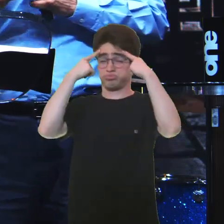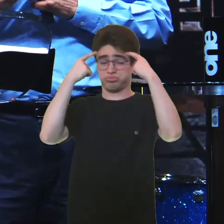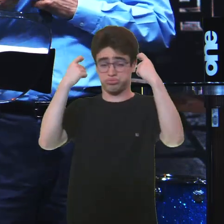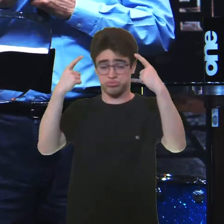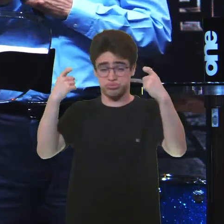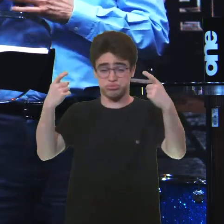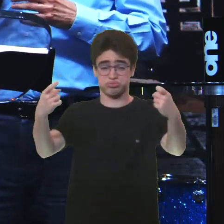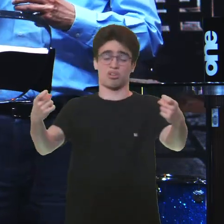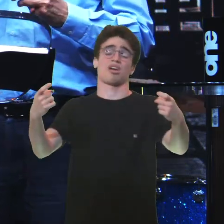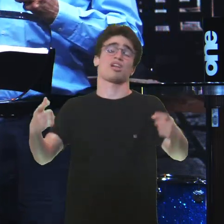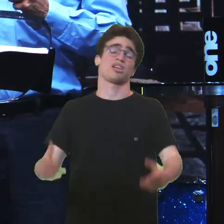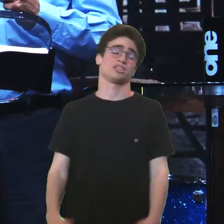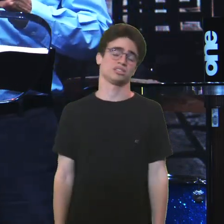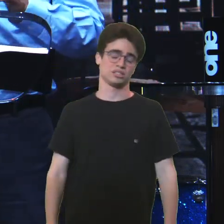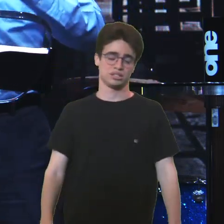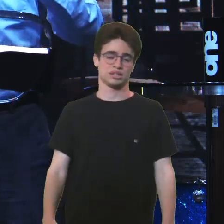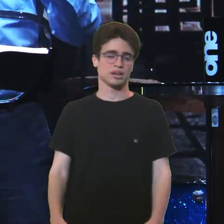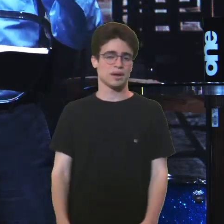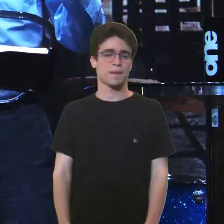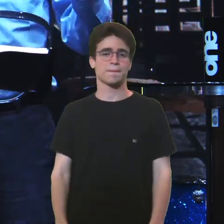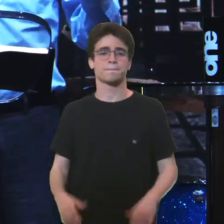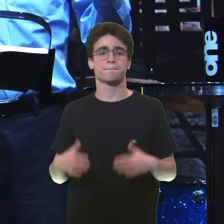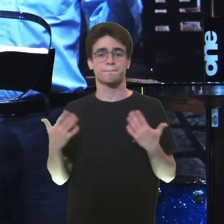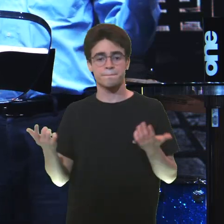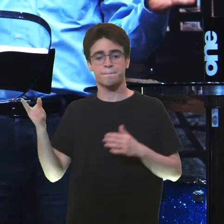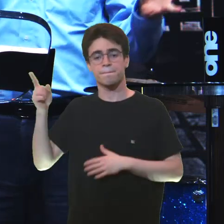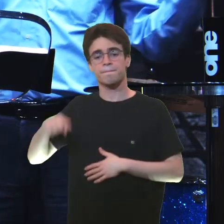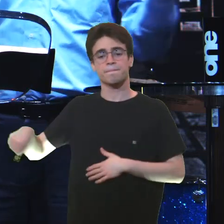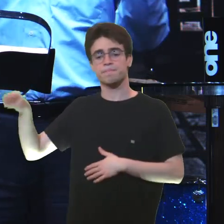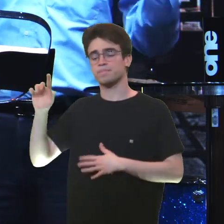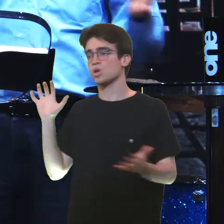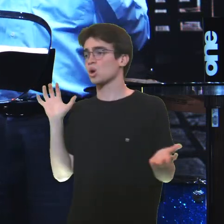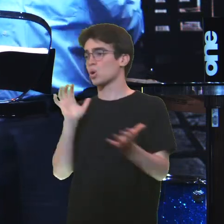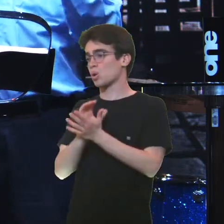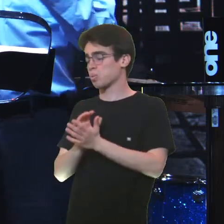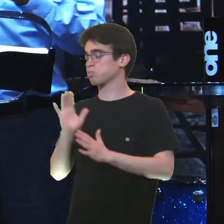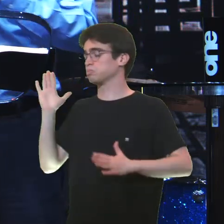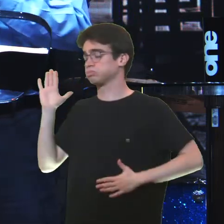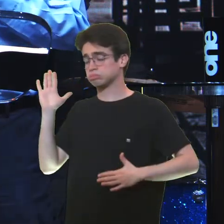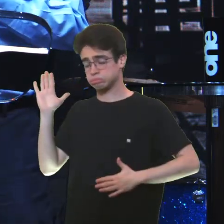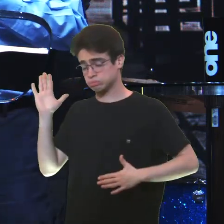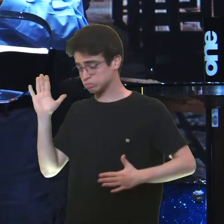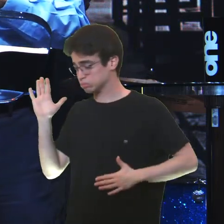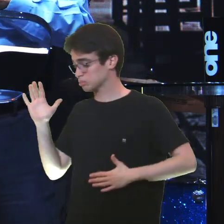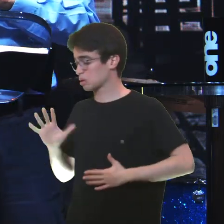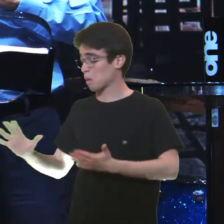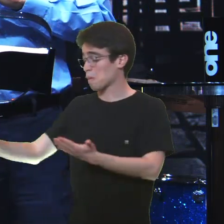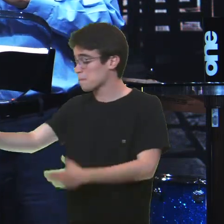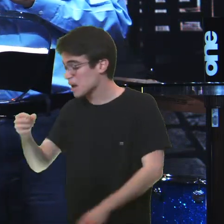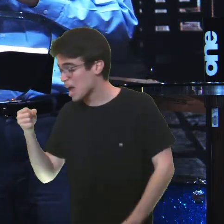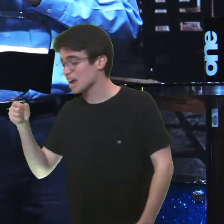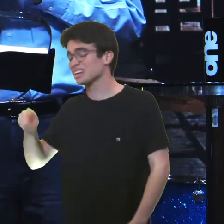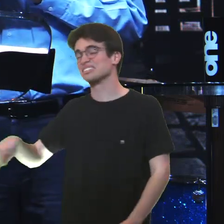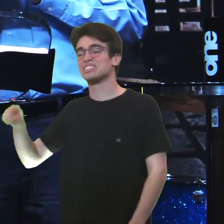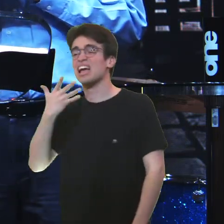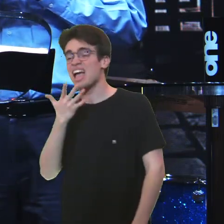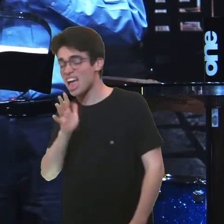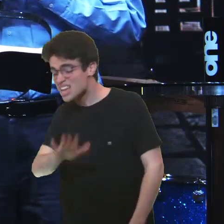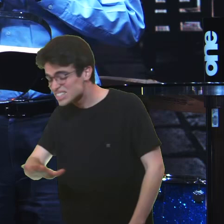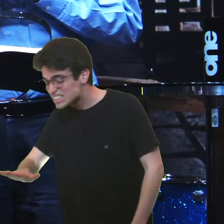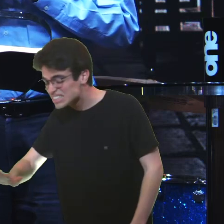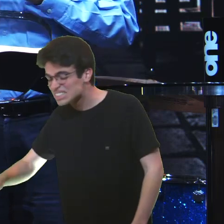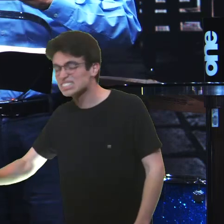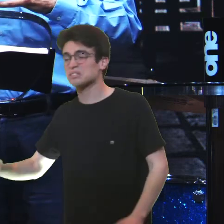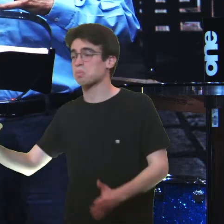tem um problema muito grande de violência. Las pandillas toman a los niños muy pequeños As gangues pegam os meninos, as